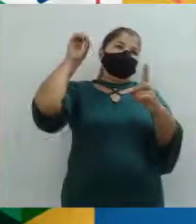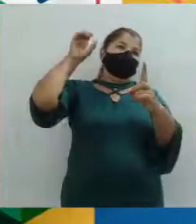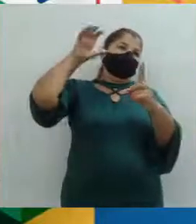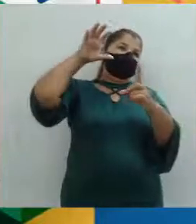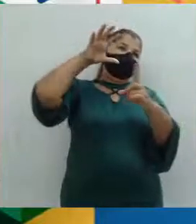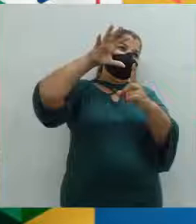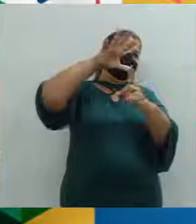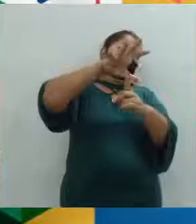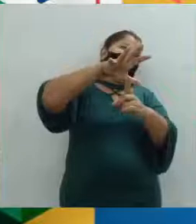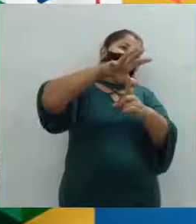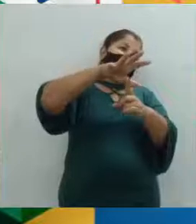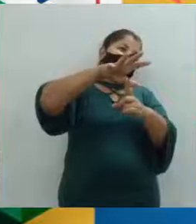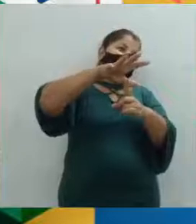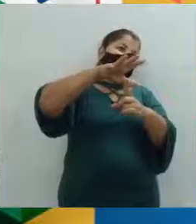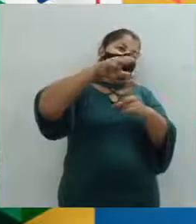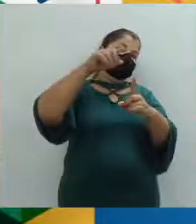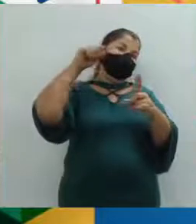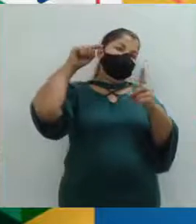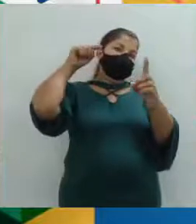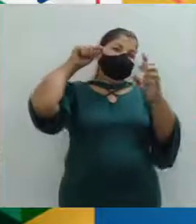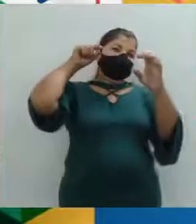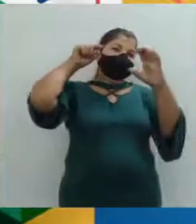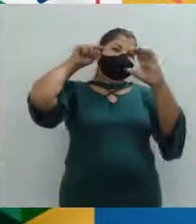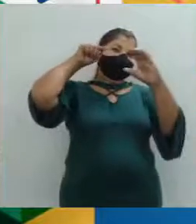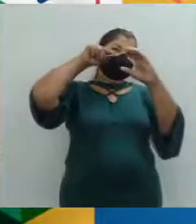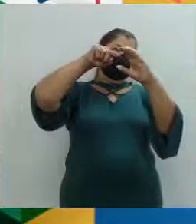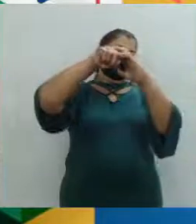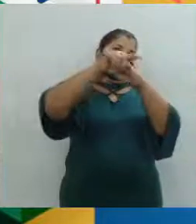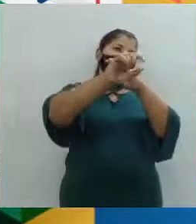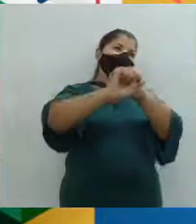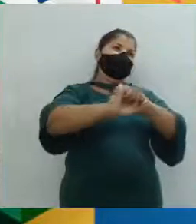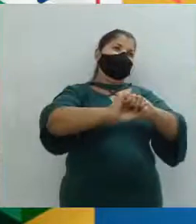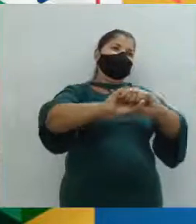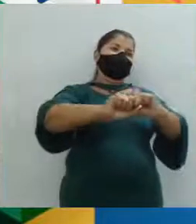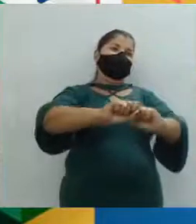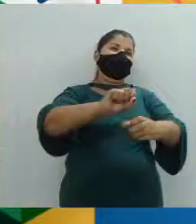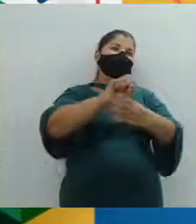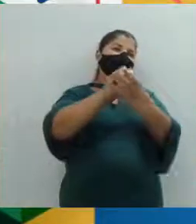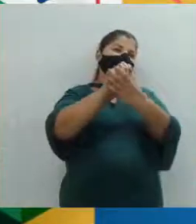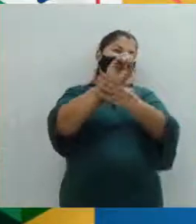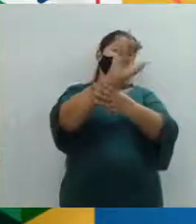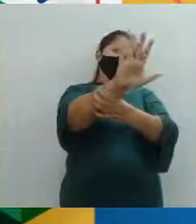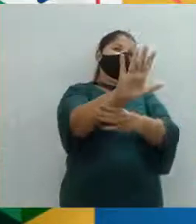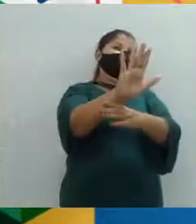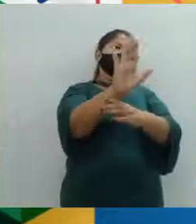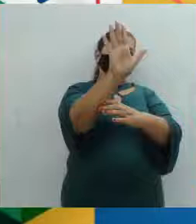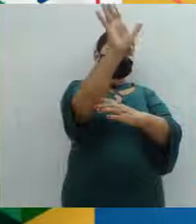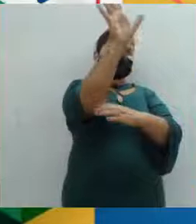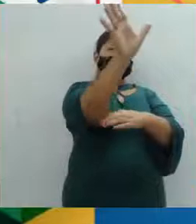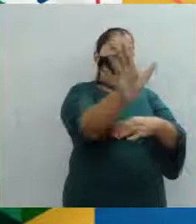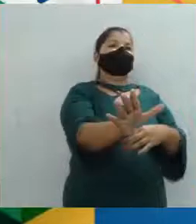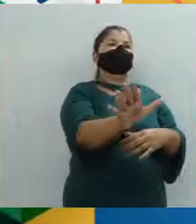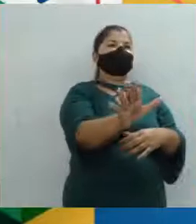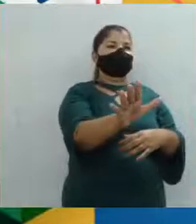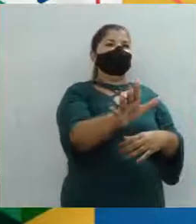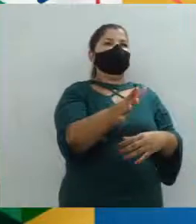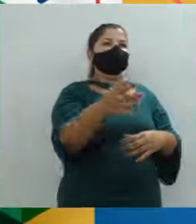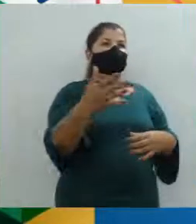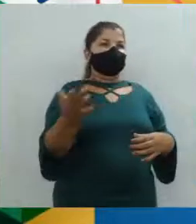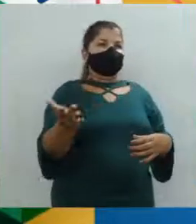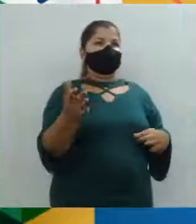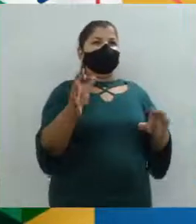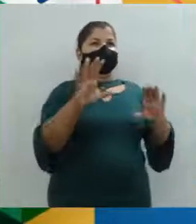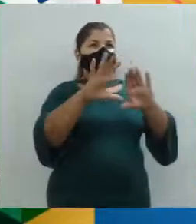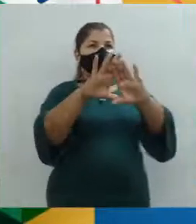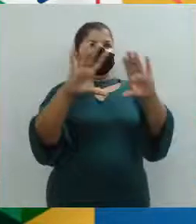tem um ponto de luz que está passando por esses objetos e está projetando lá no fundão, na parede, né, lá